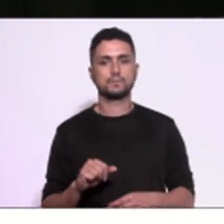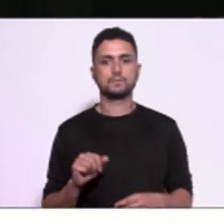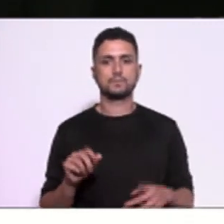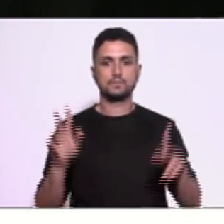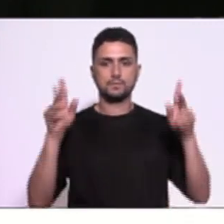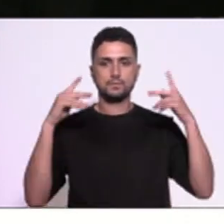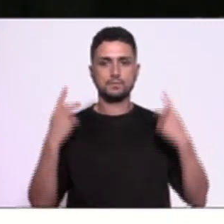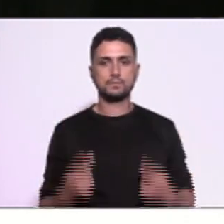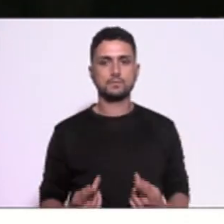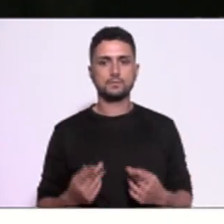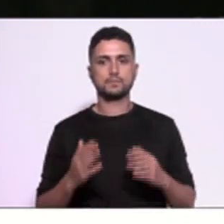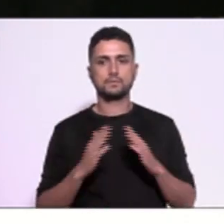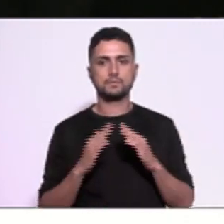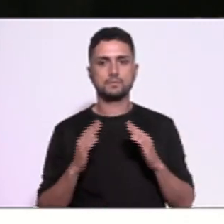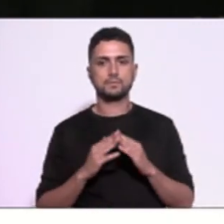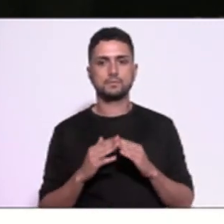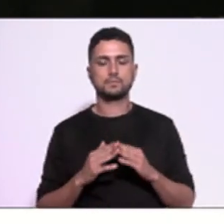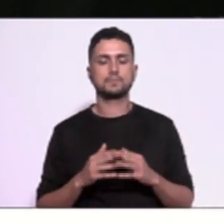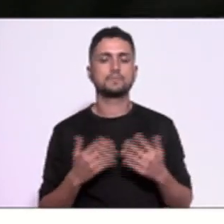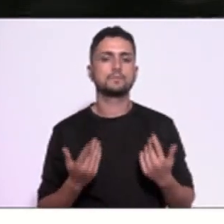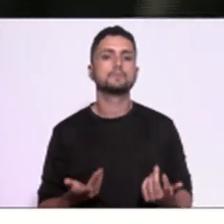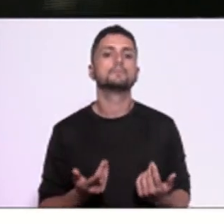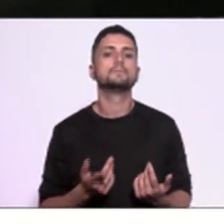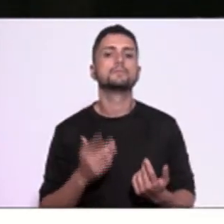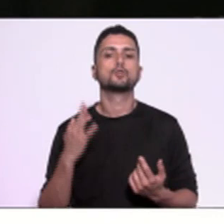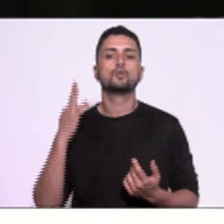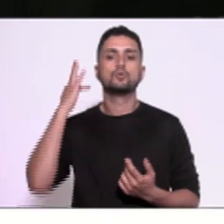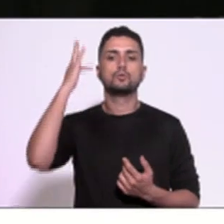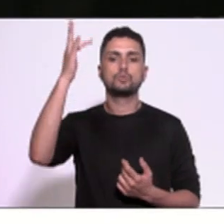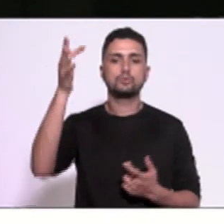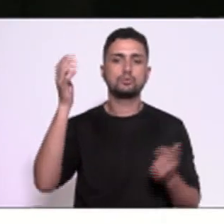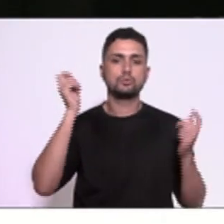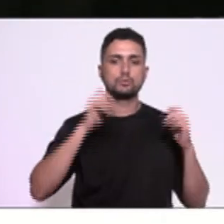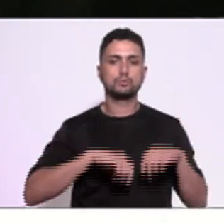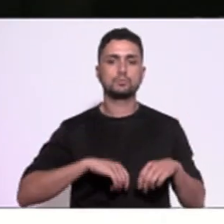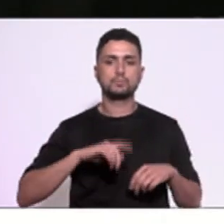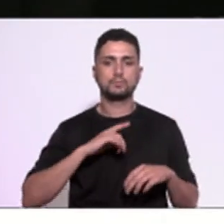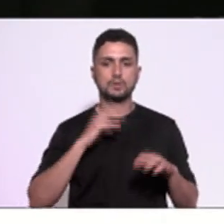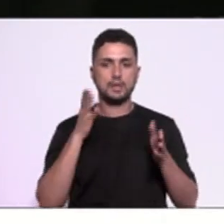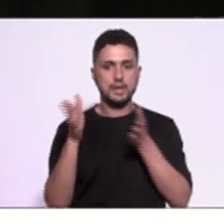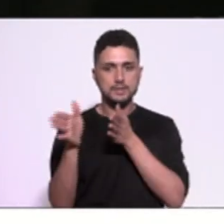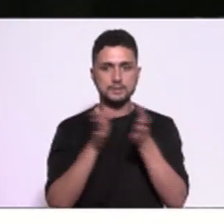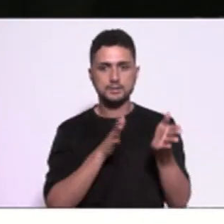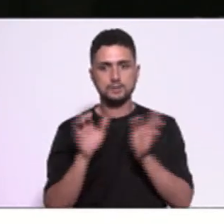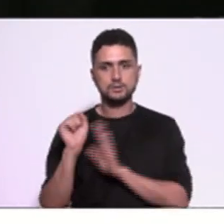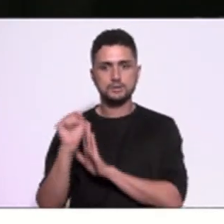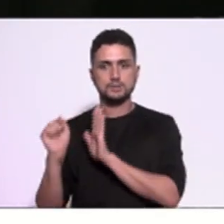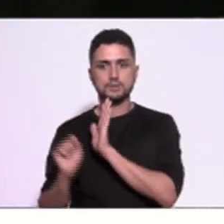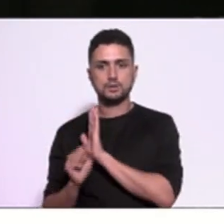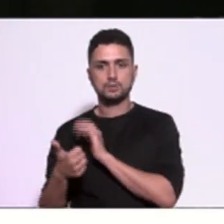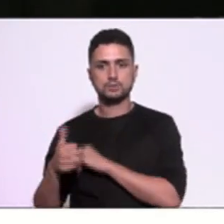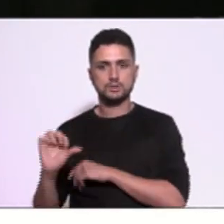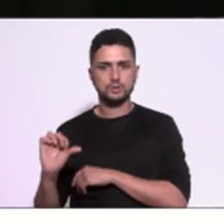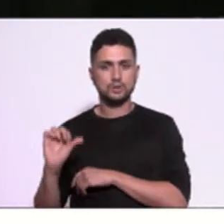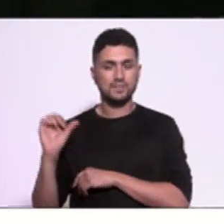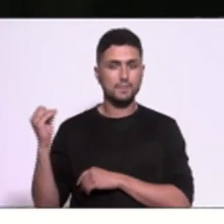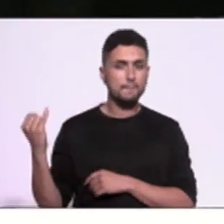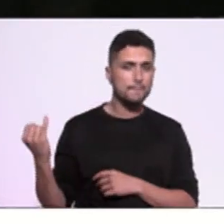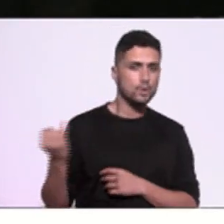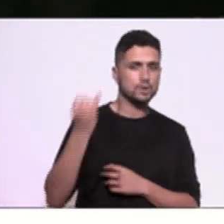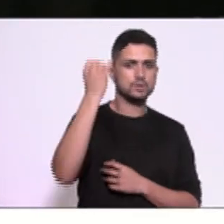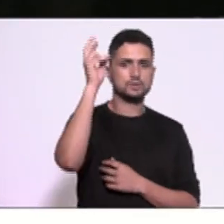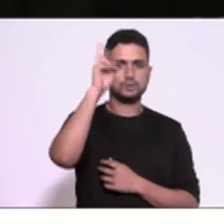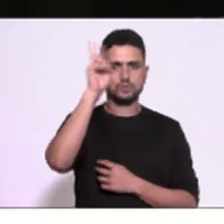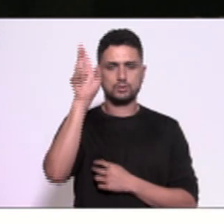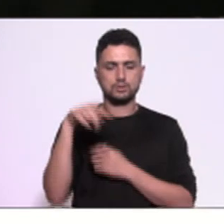futuras gerações possam ter acesso a uma documentação do século XIX de grande importância histórica para a